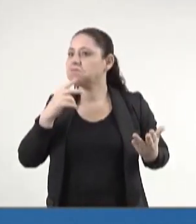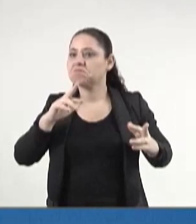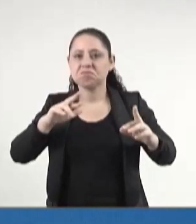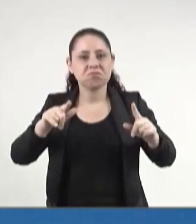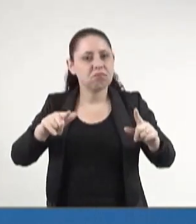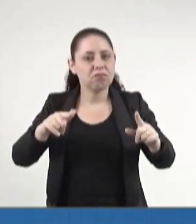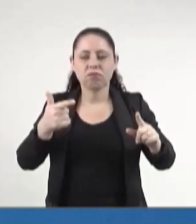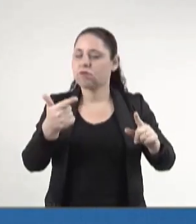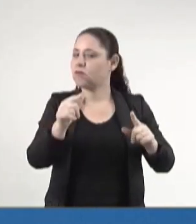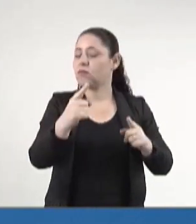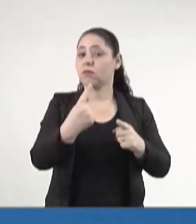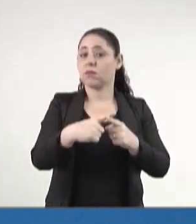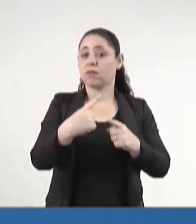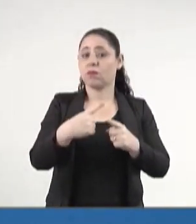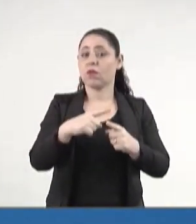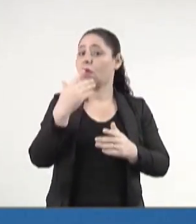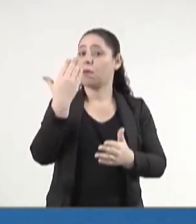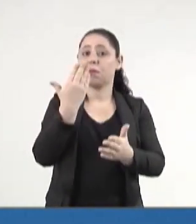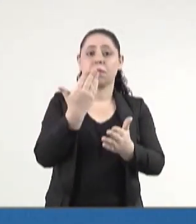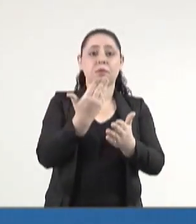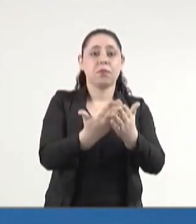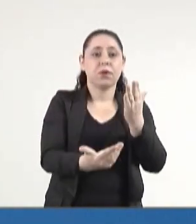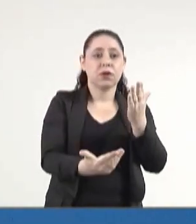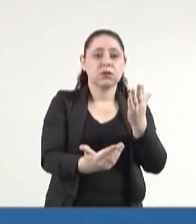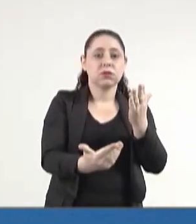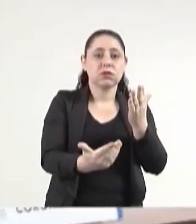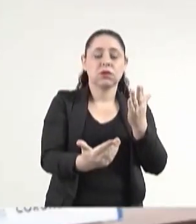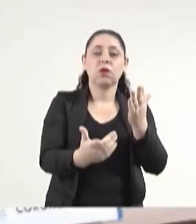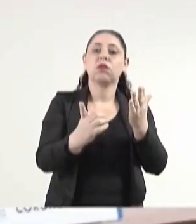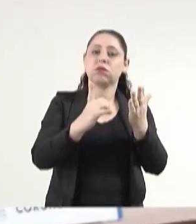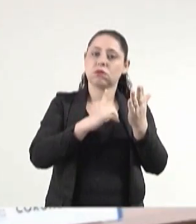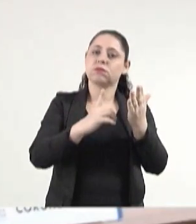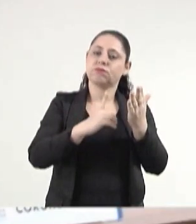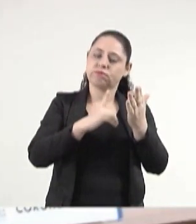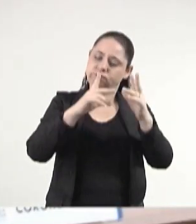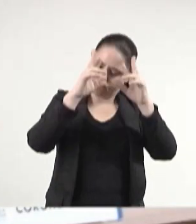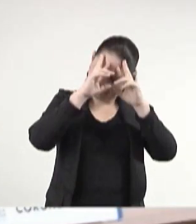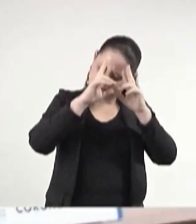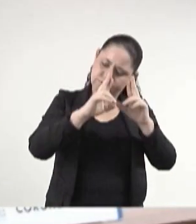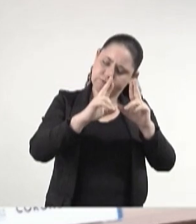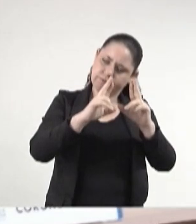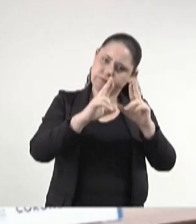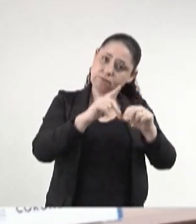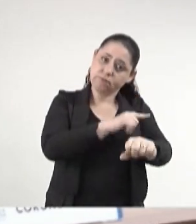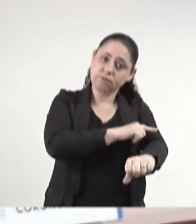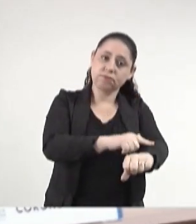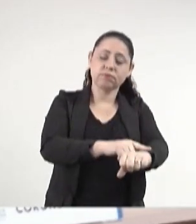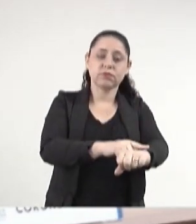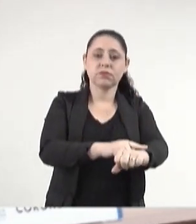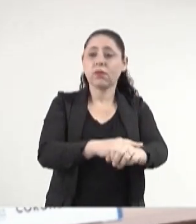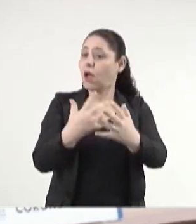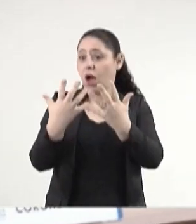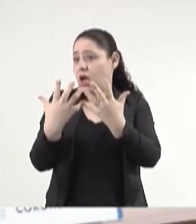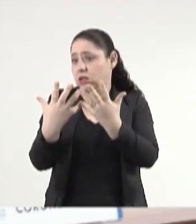Nenhuma. Porque quem perdeu é civilizado, reconhece o resultado da eleição,